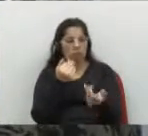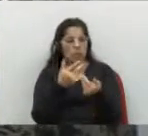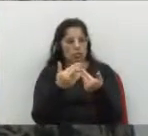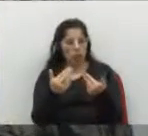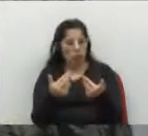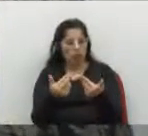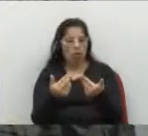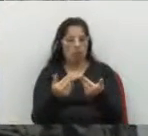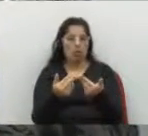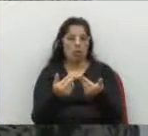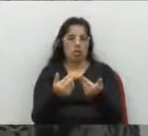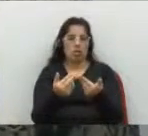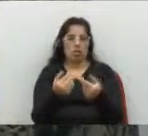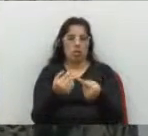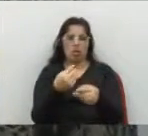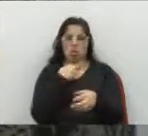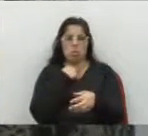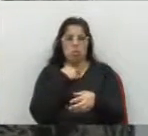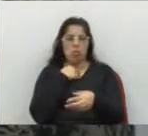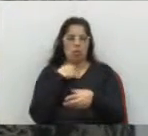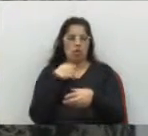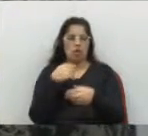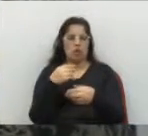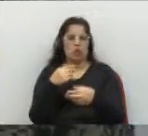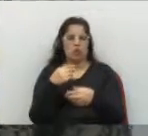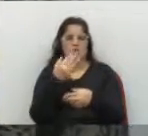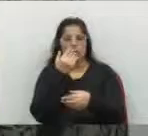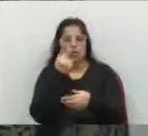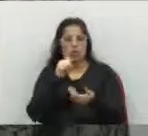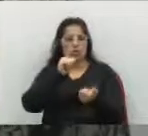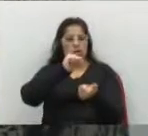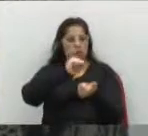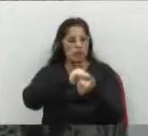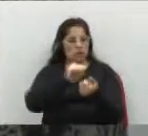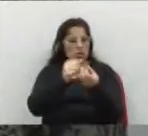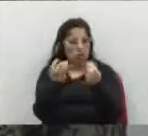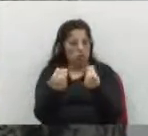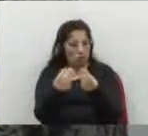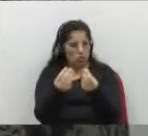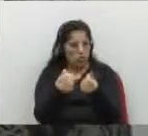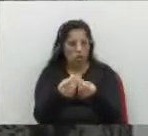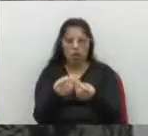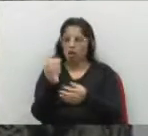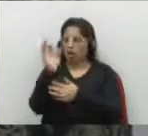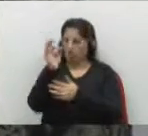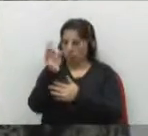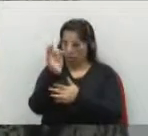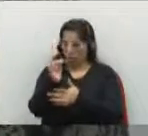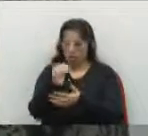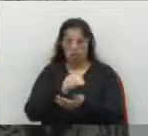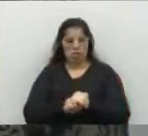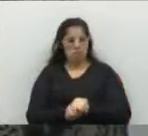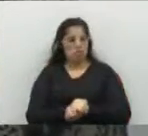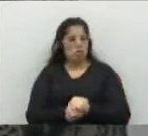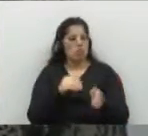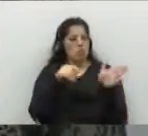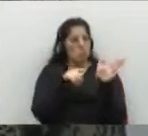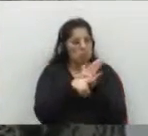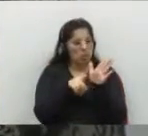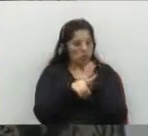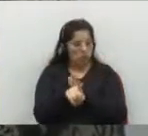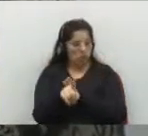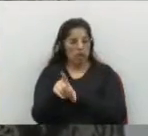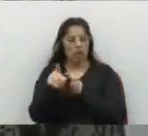O filho do pobre não tem direito a uma comida de qualidade. Fez muito bem, faz bem o senhor de perguntar sobre o